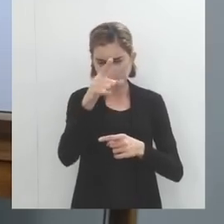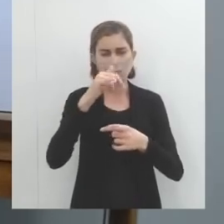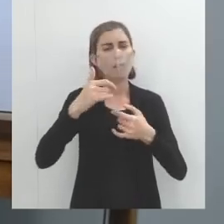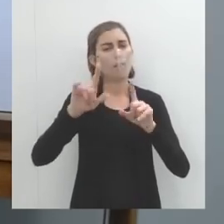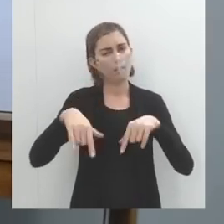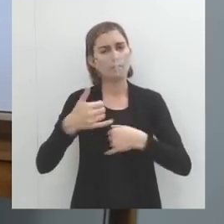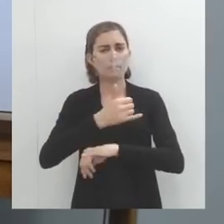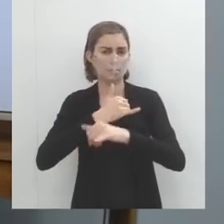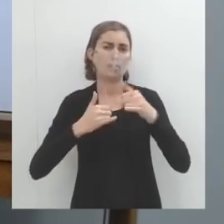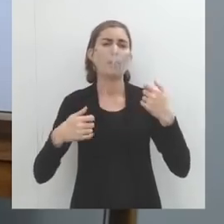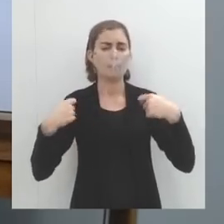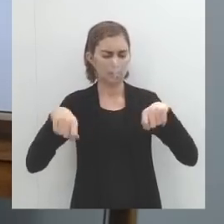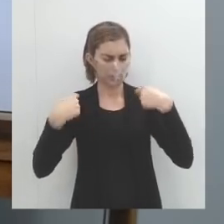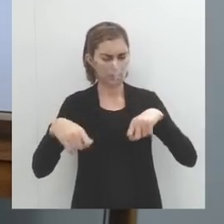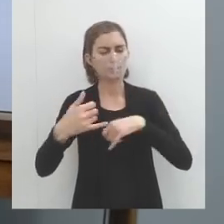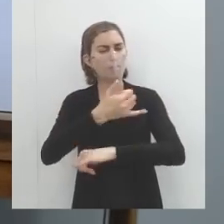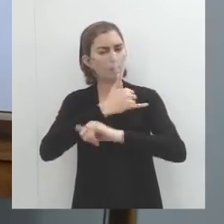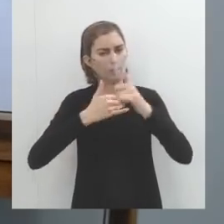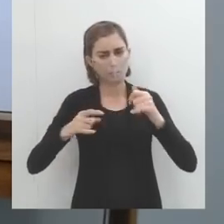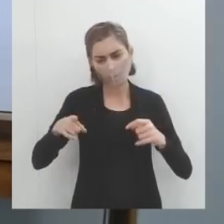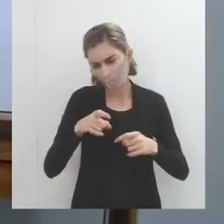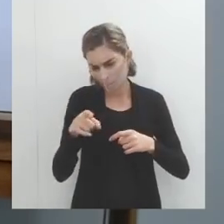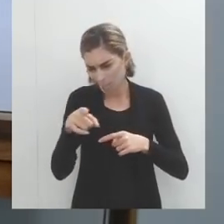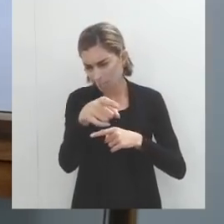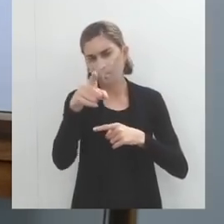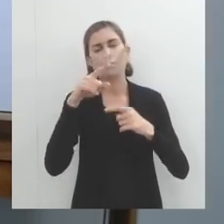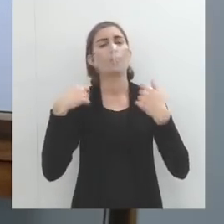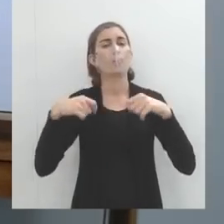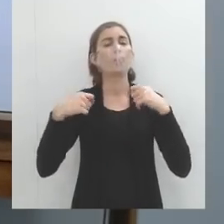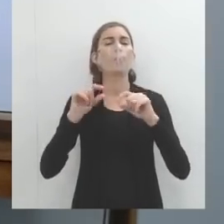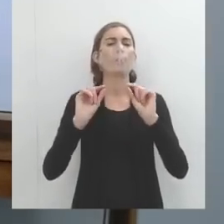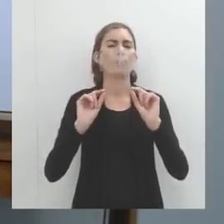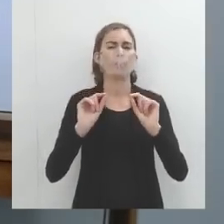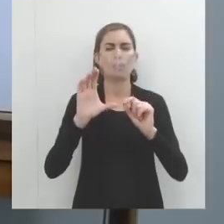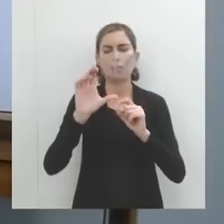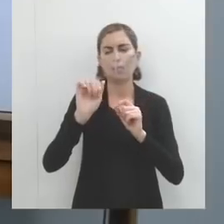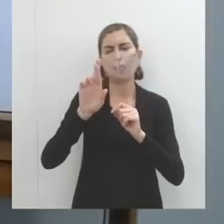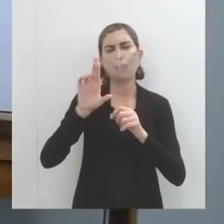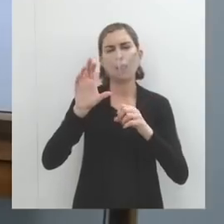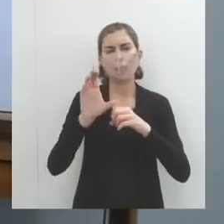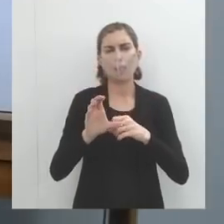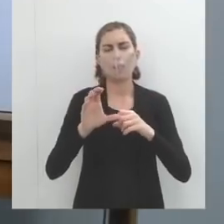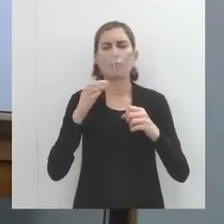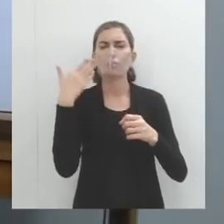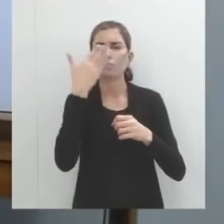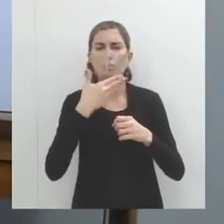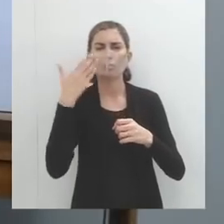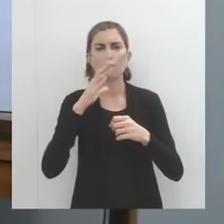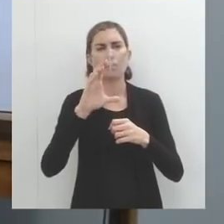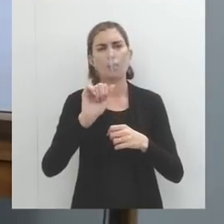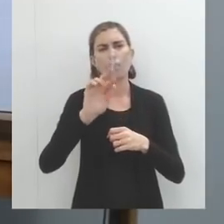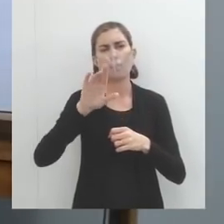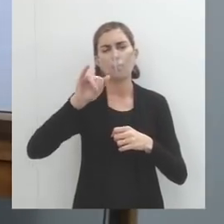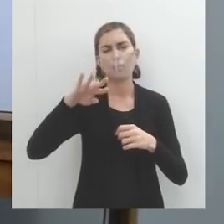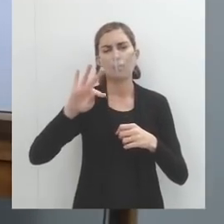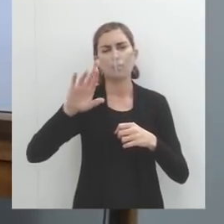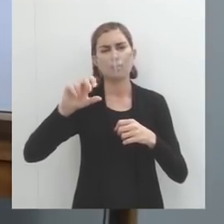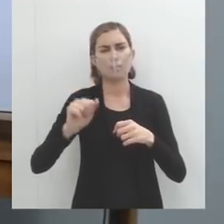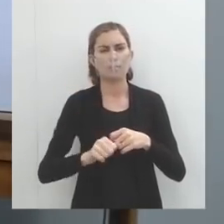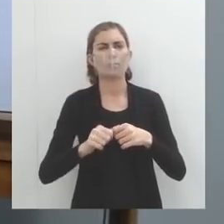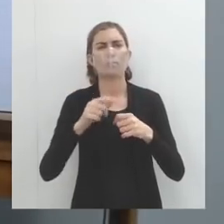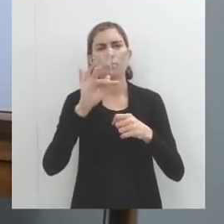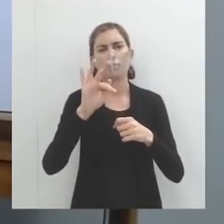flagelo trabalhar vai precisar de muita energia. E essa energia vai vir de um carboidrato, de um açúcar. E o açúcar, ó, é chamado